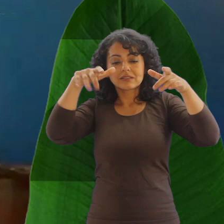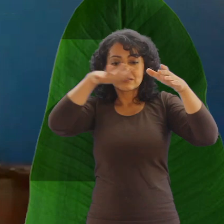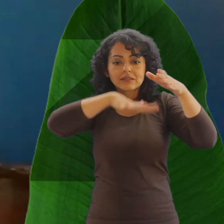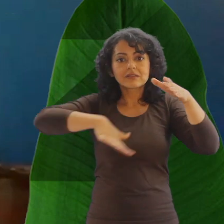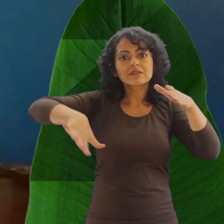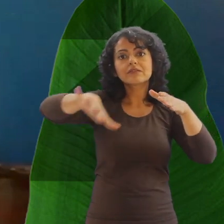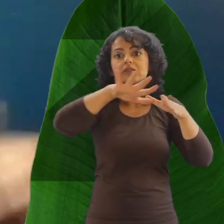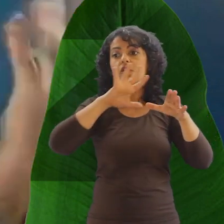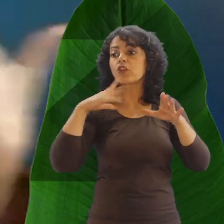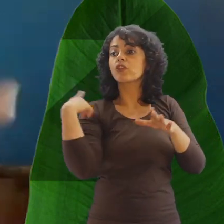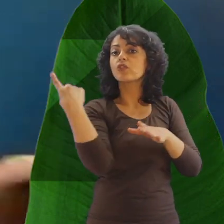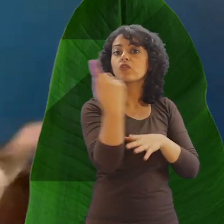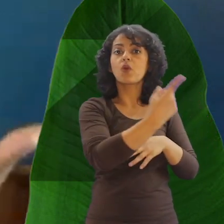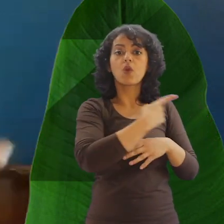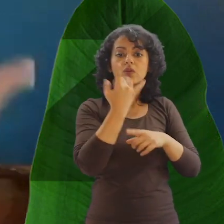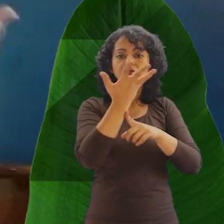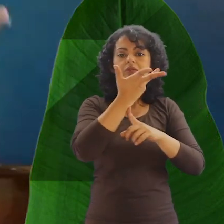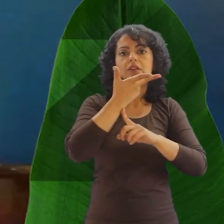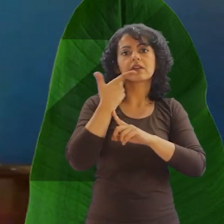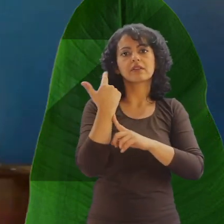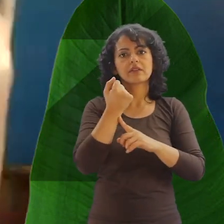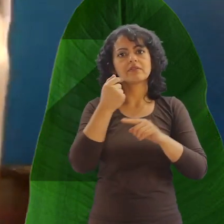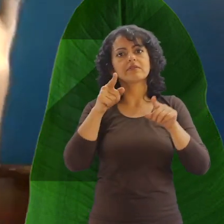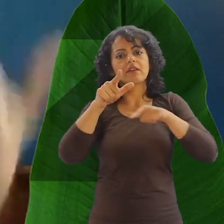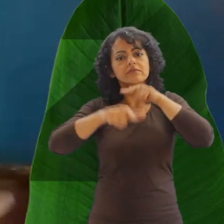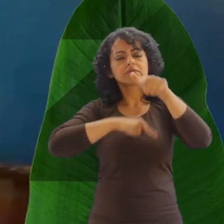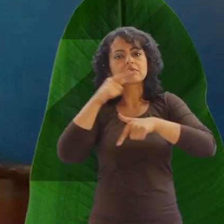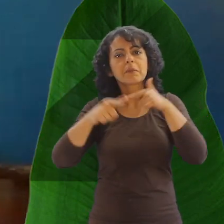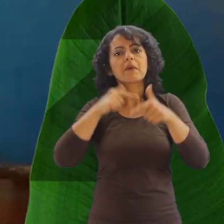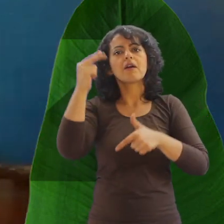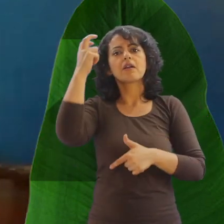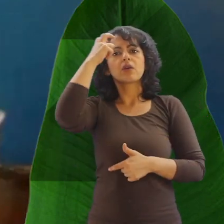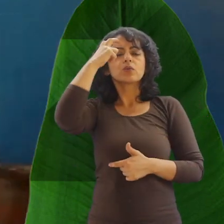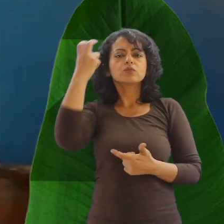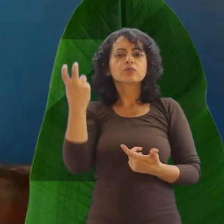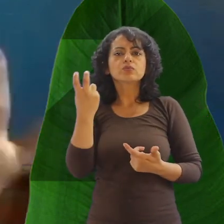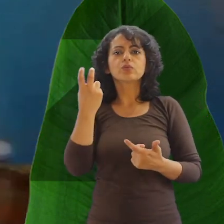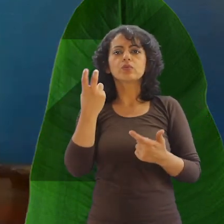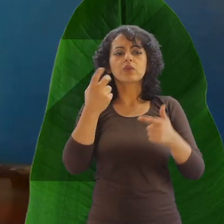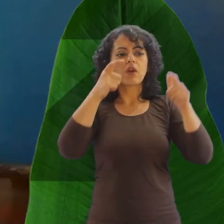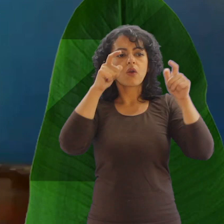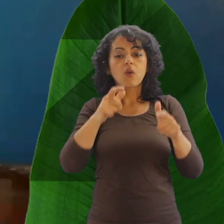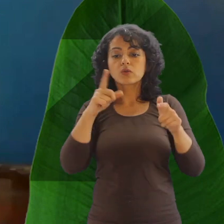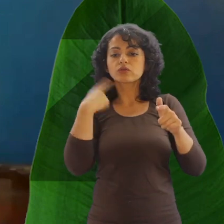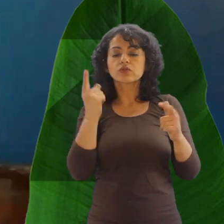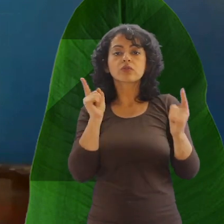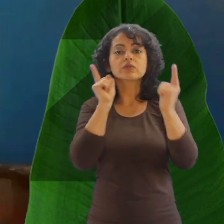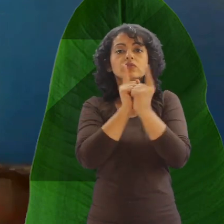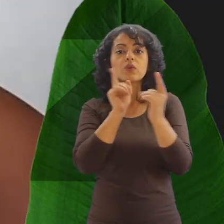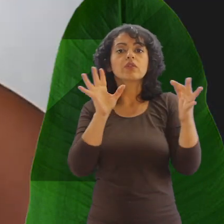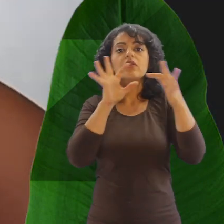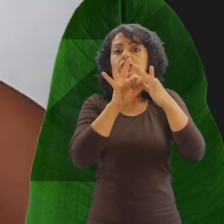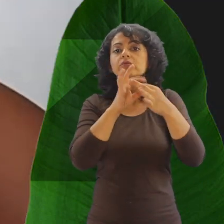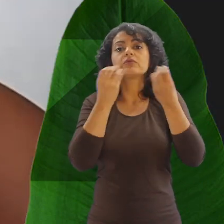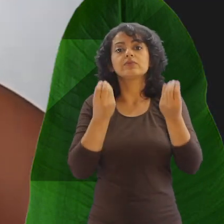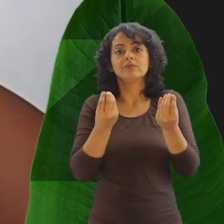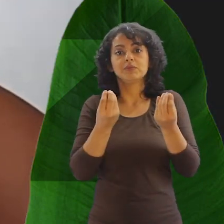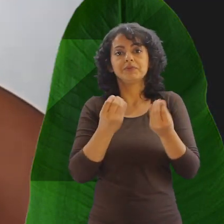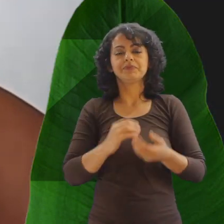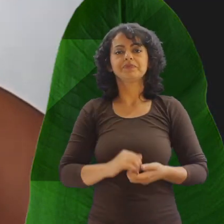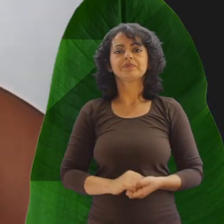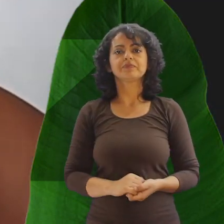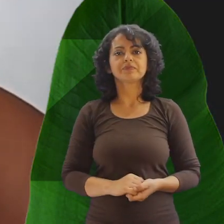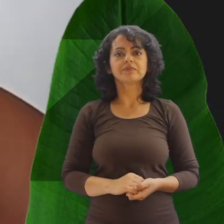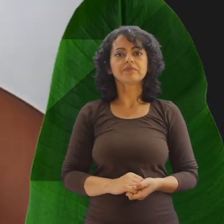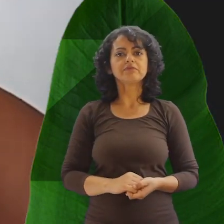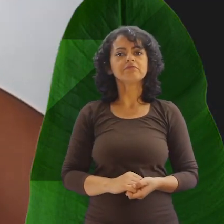campo de todos nós, enquanto artistas, trabalhadores da cultura, onde a gente se encontra, onde a gente se une? Eu acho